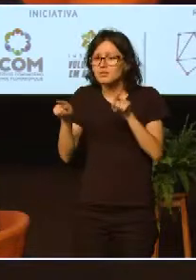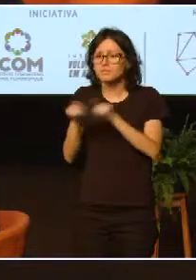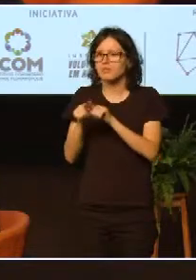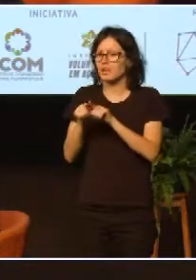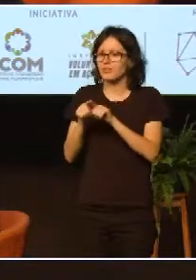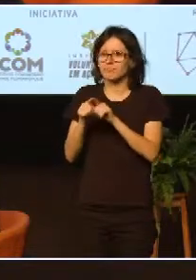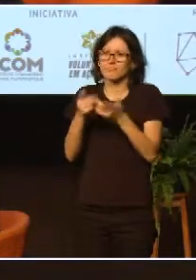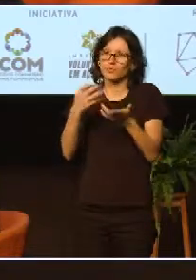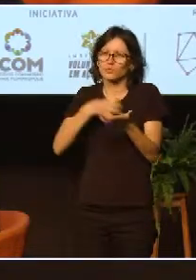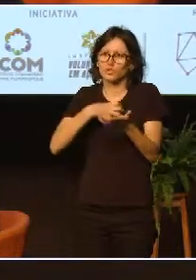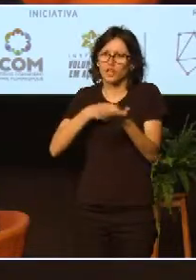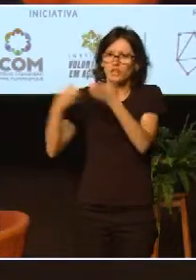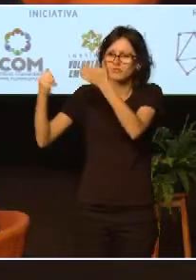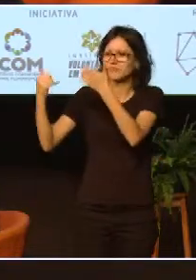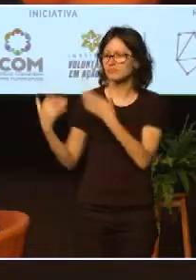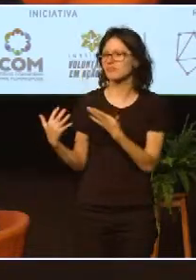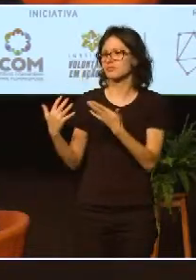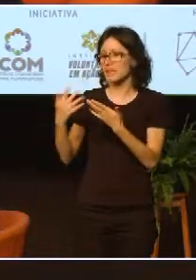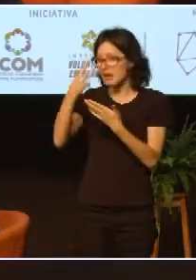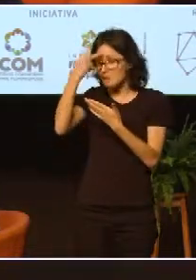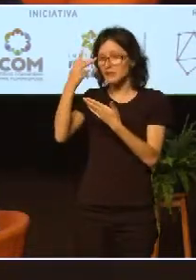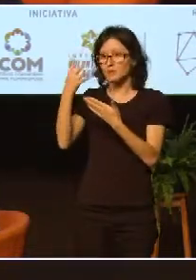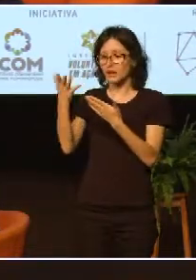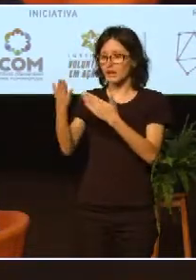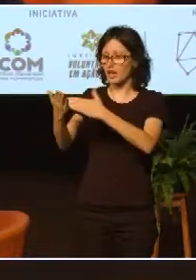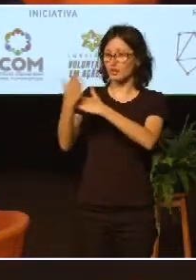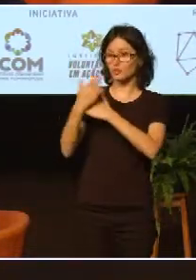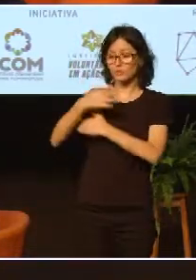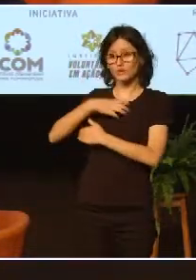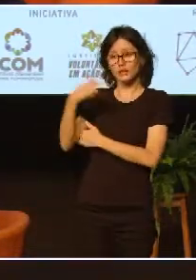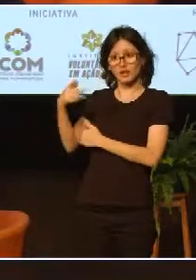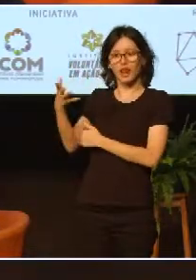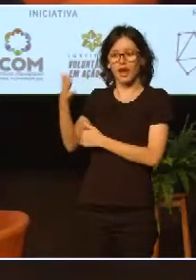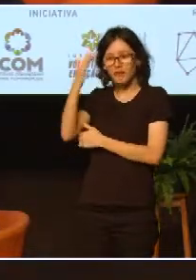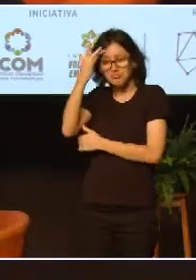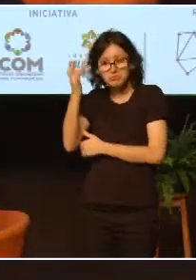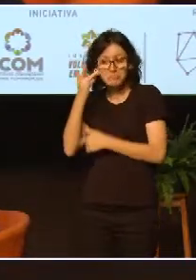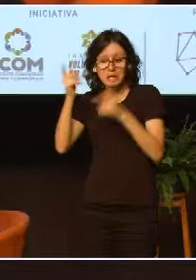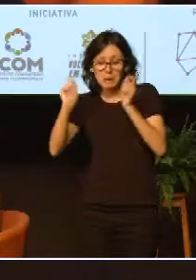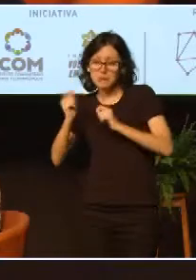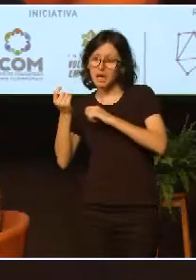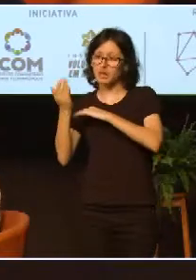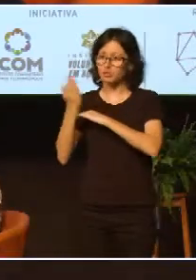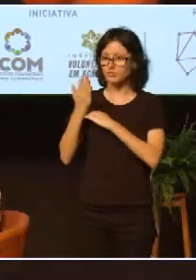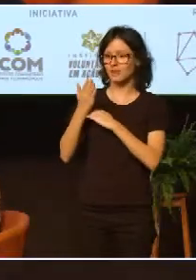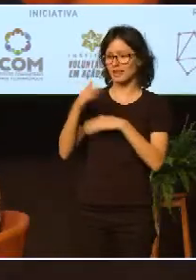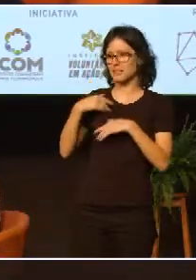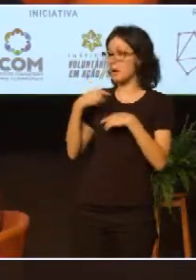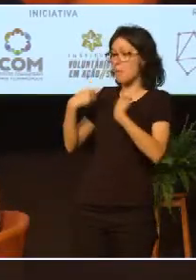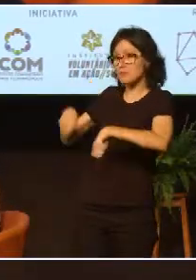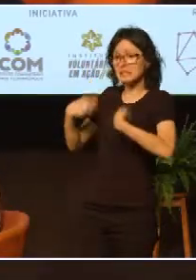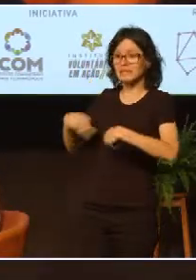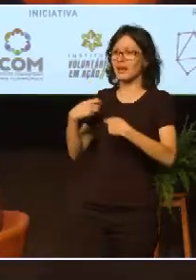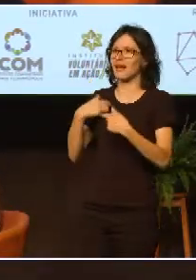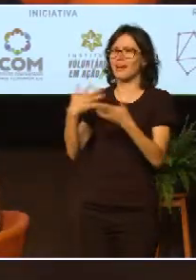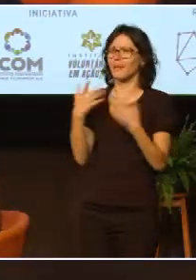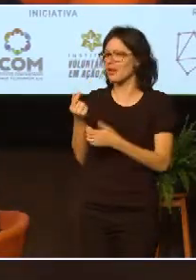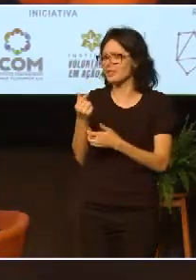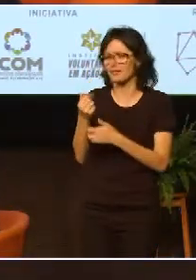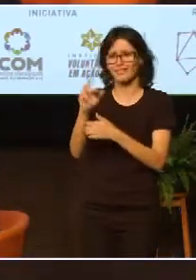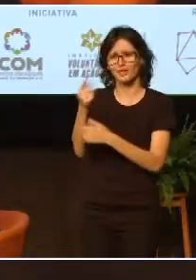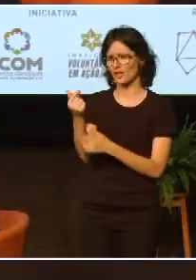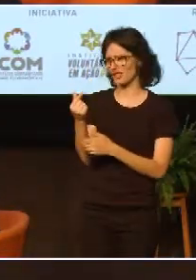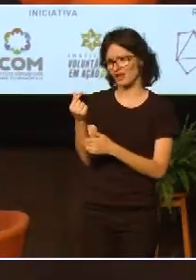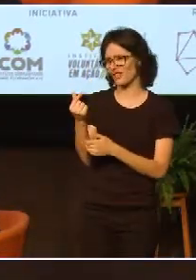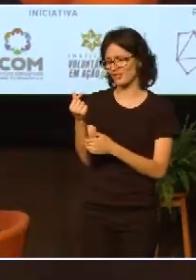de uma certa forma, a pessoa te ajudar naquilo que ela acha que ela pode te entregar, não necessariamente daquilo que você precisa. Às vezes, é dinheiro. Não é